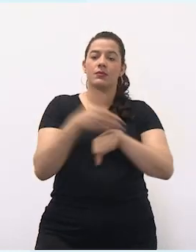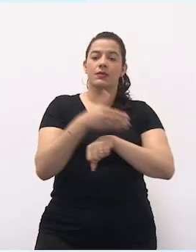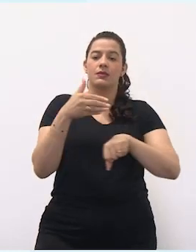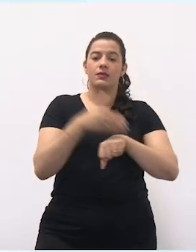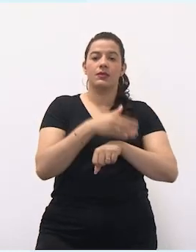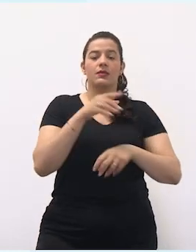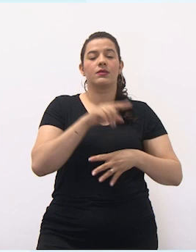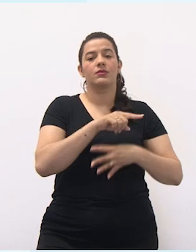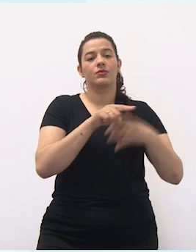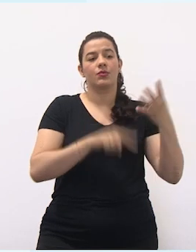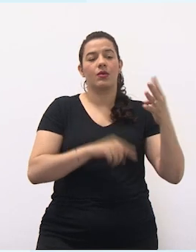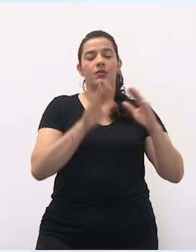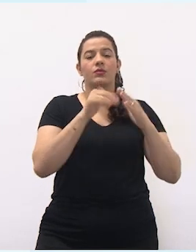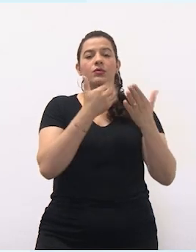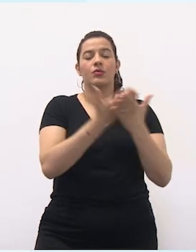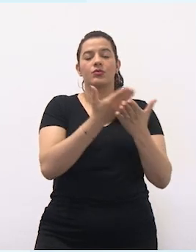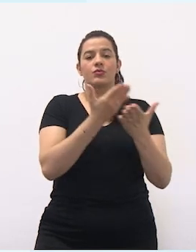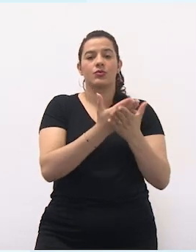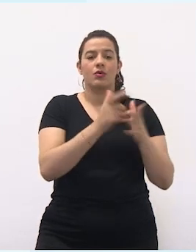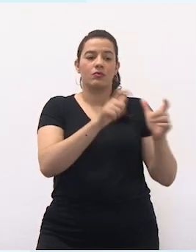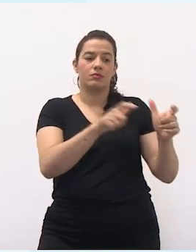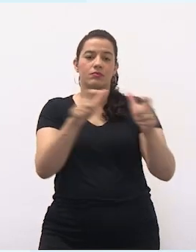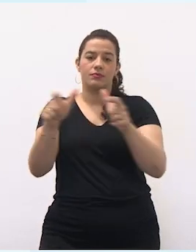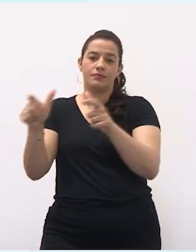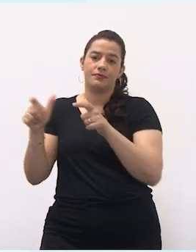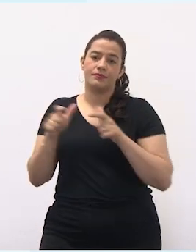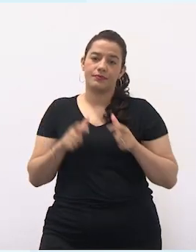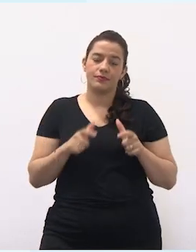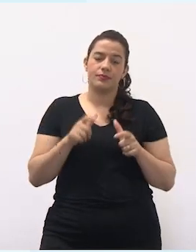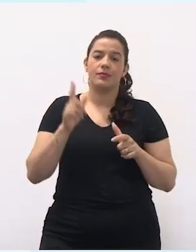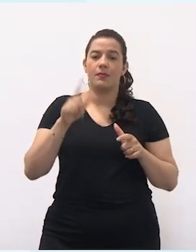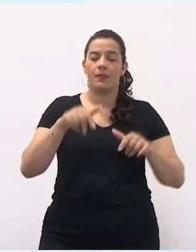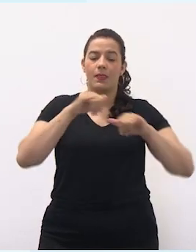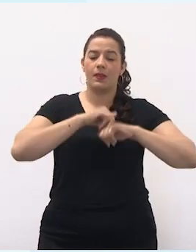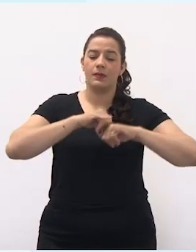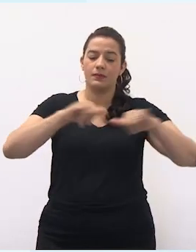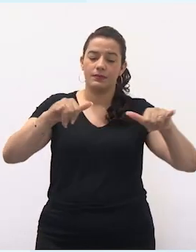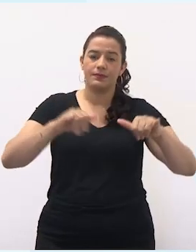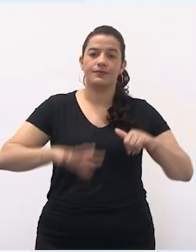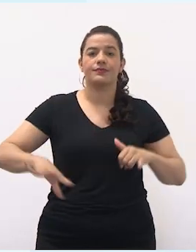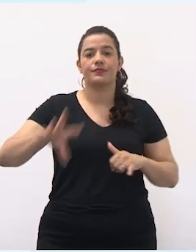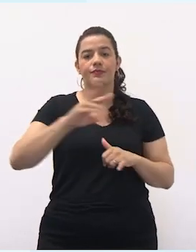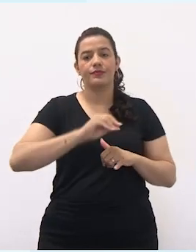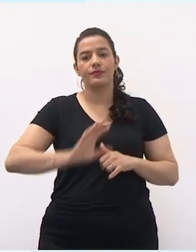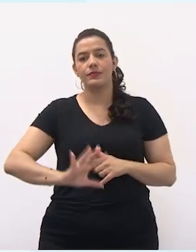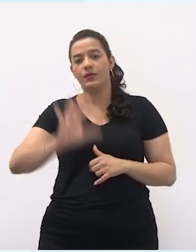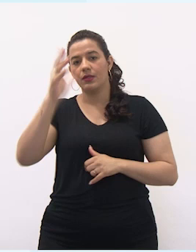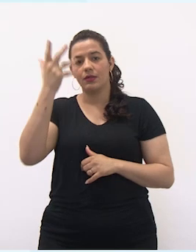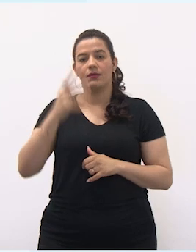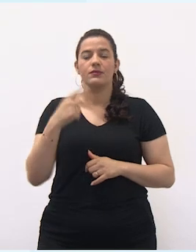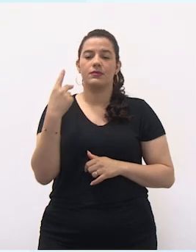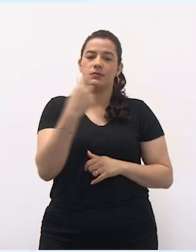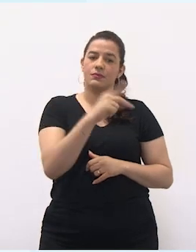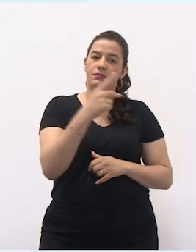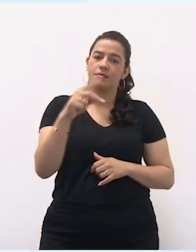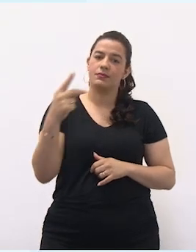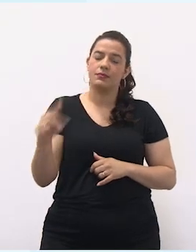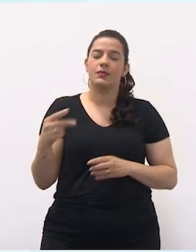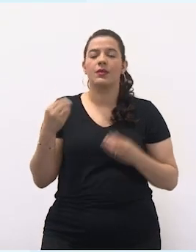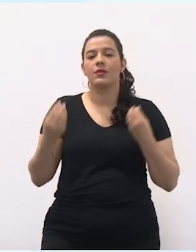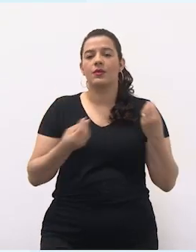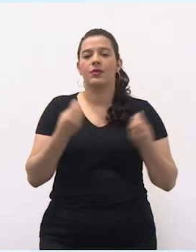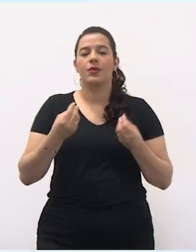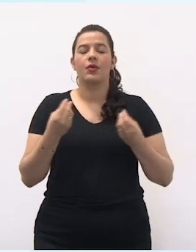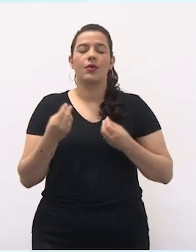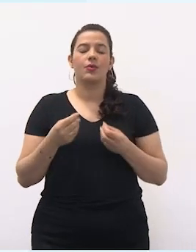4 unidades escolares, como a Alcione falou, para fazer a divulgação do que aconteceu nas suas unidades, como é que foi, como é